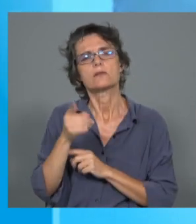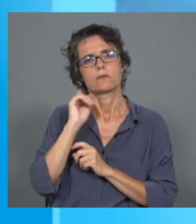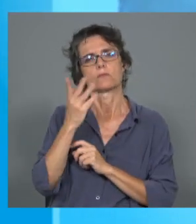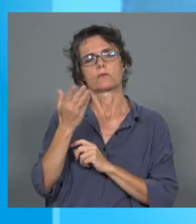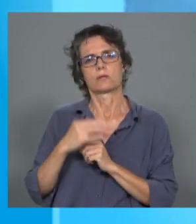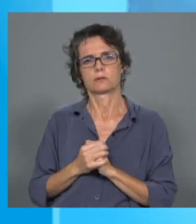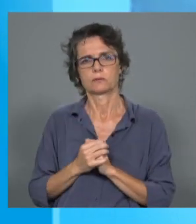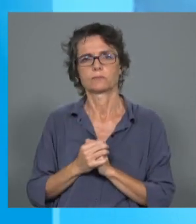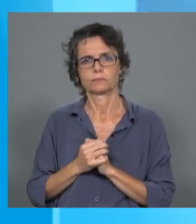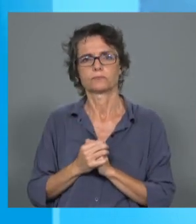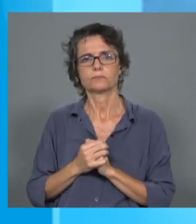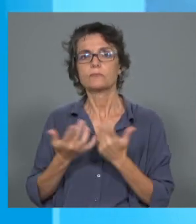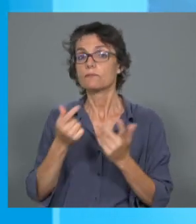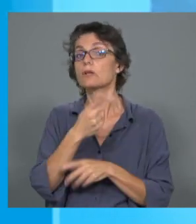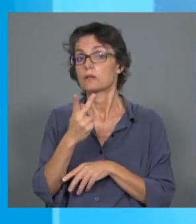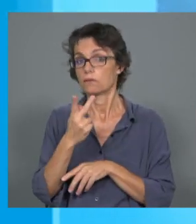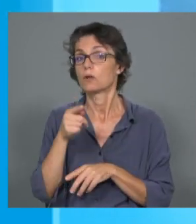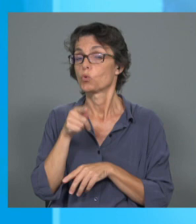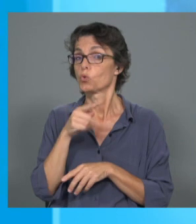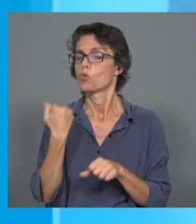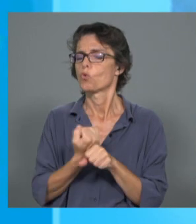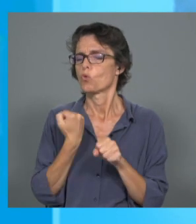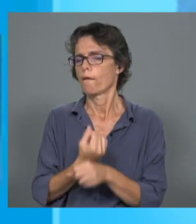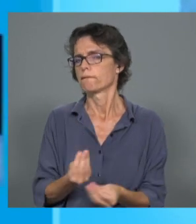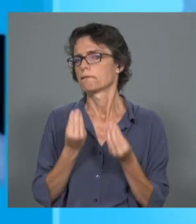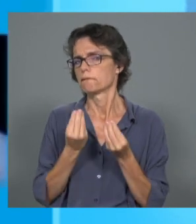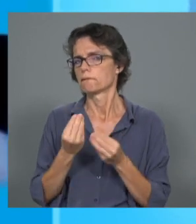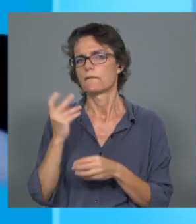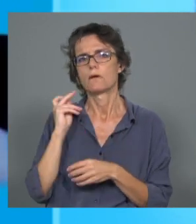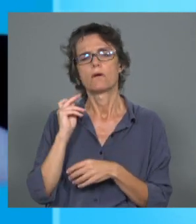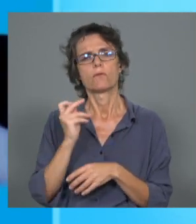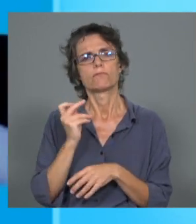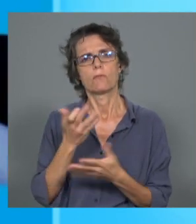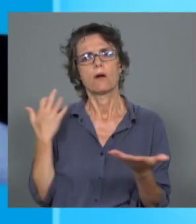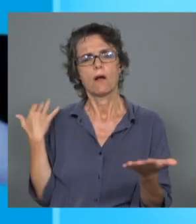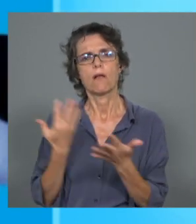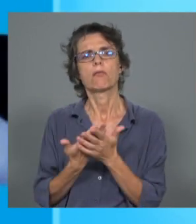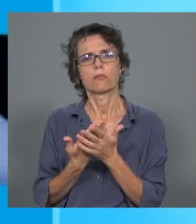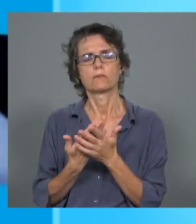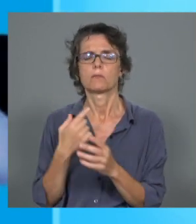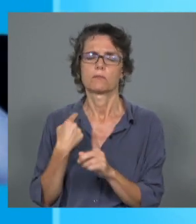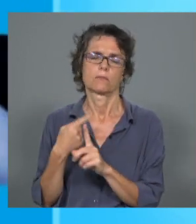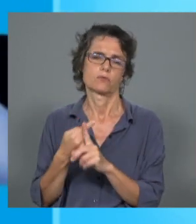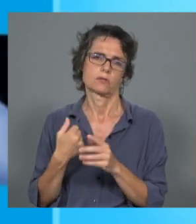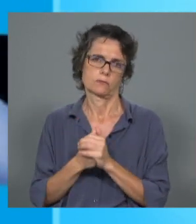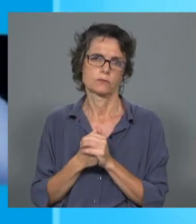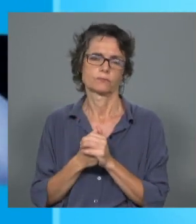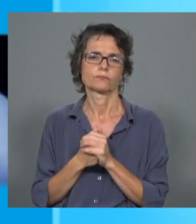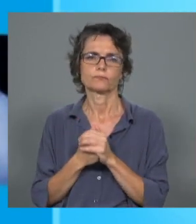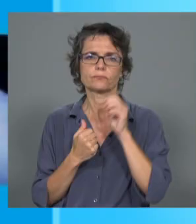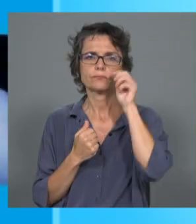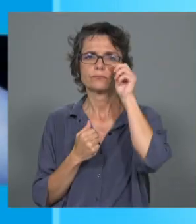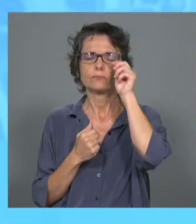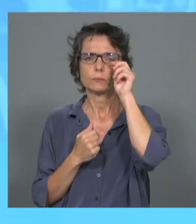boas que a televisão trouxe nestes 40 e tal anos de vida em pluralismo. Falou da